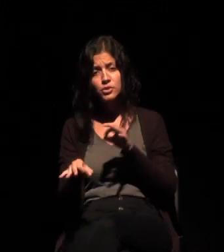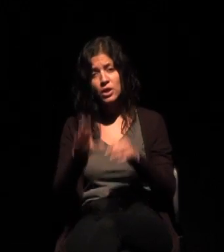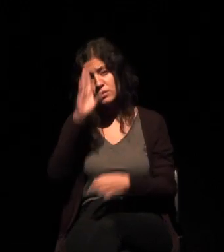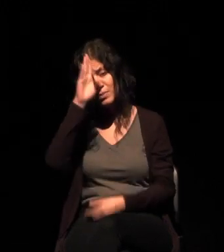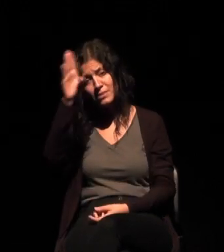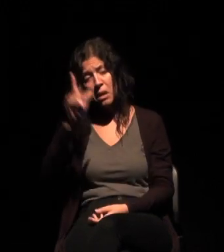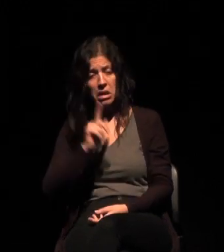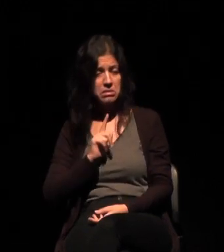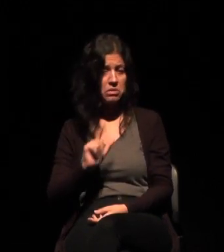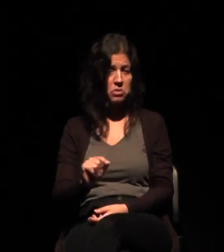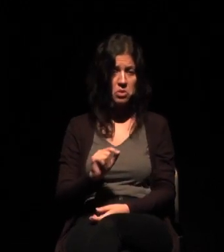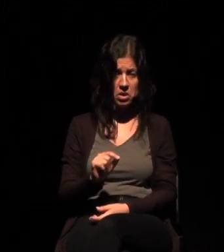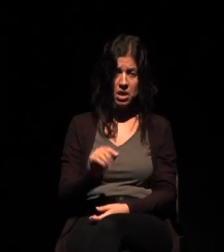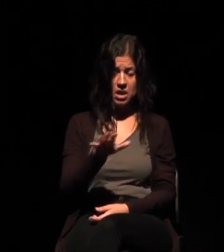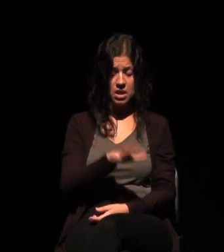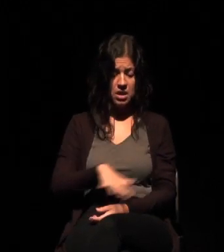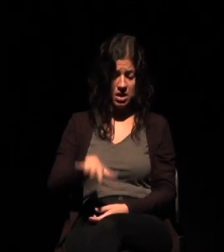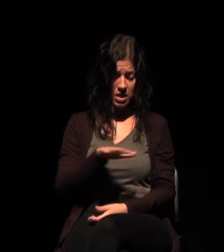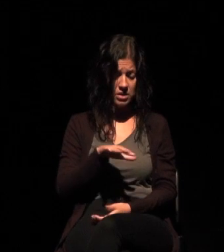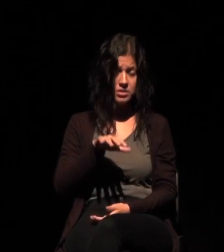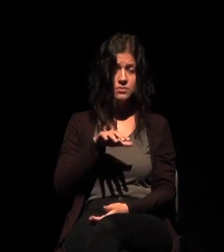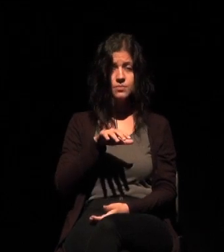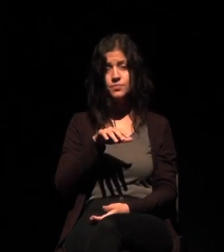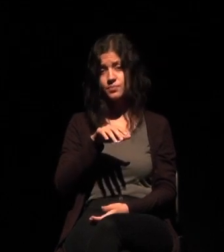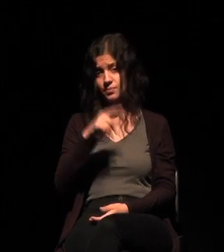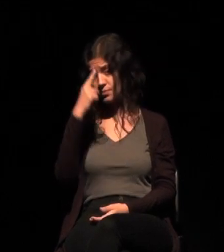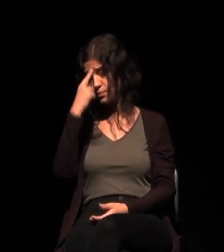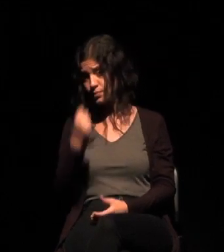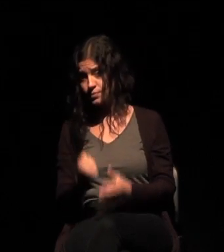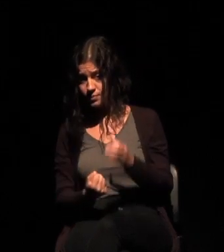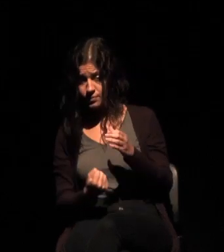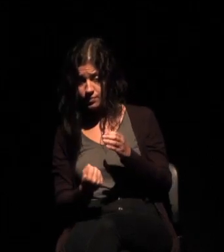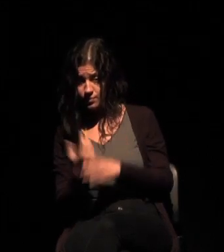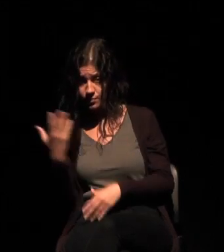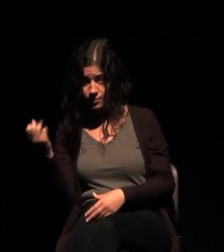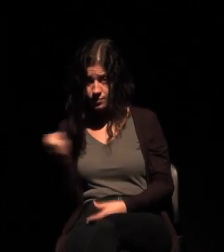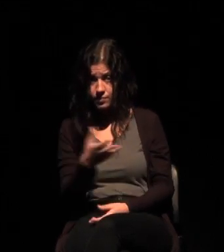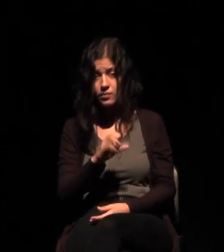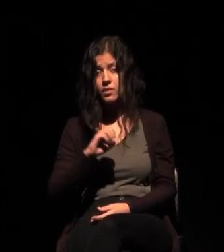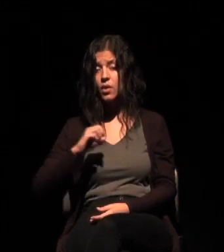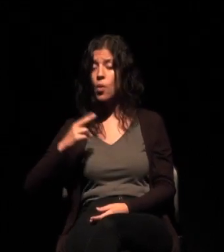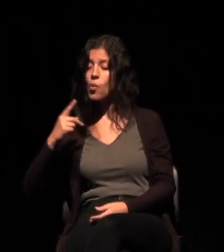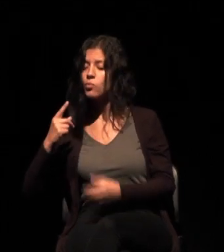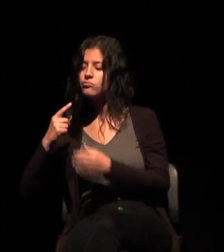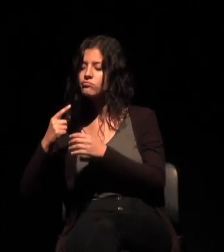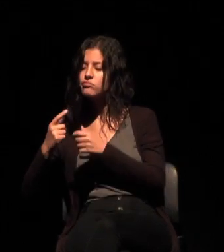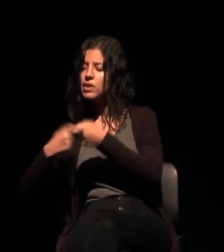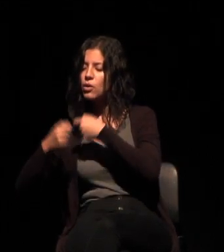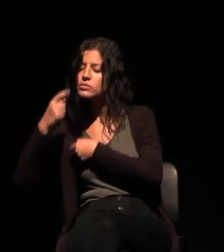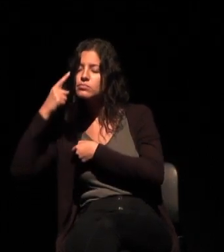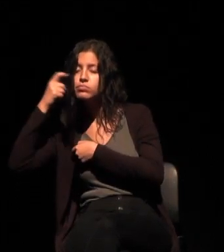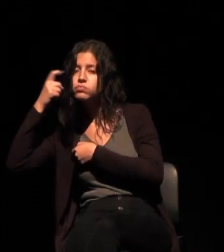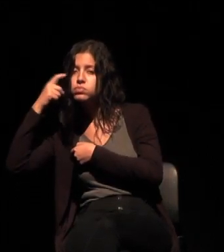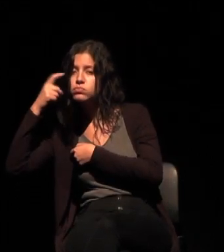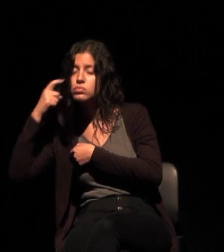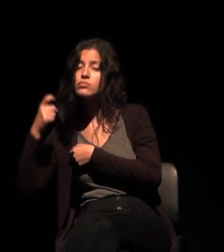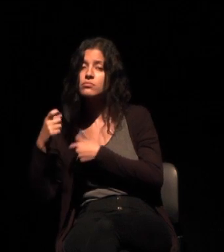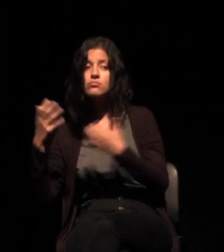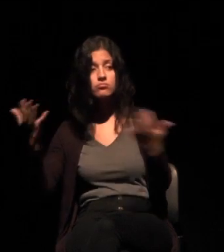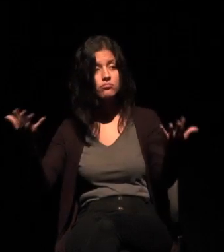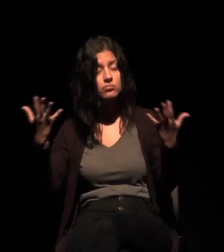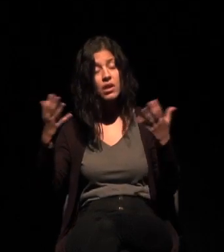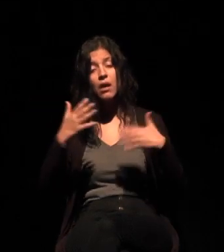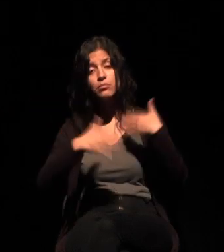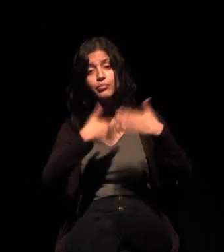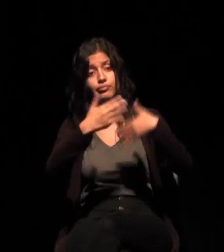ou por via dos centros de inovação ou por via das startups vão desenvolvendo crescem nós convidamos a ficar porque